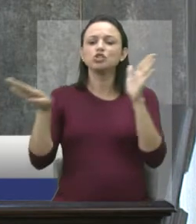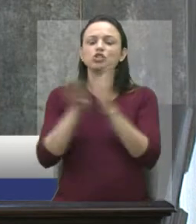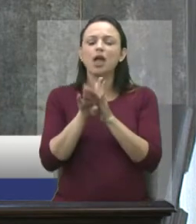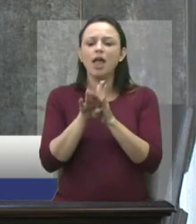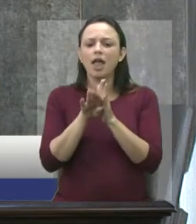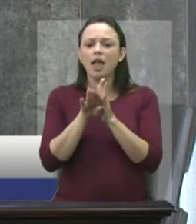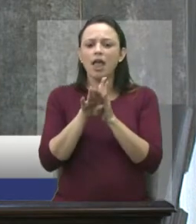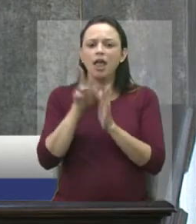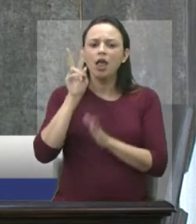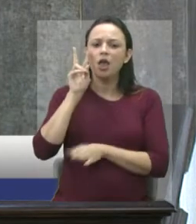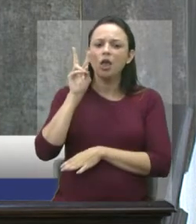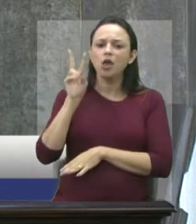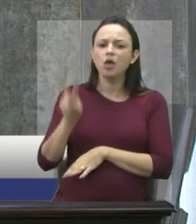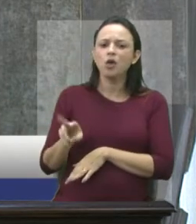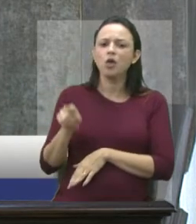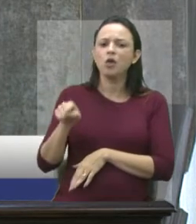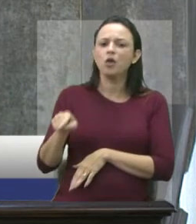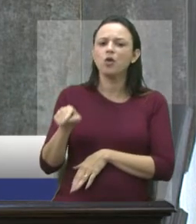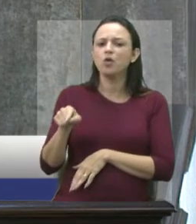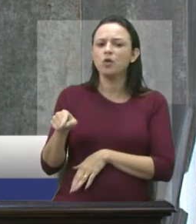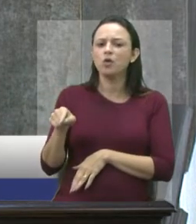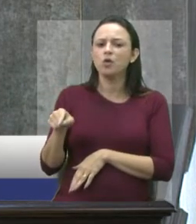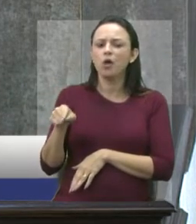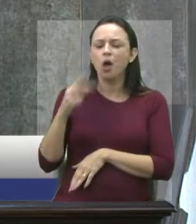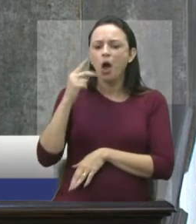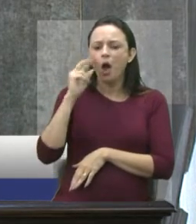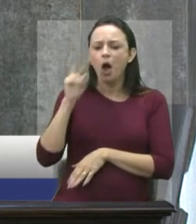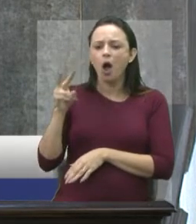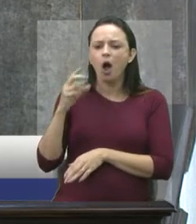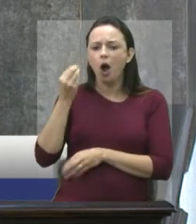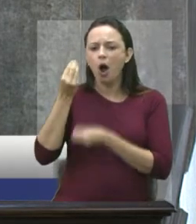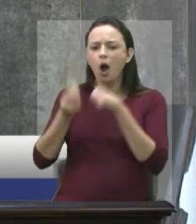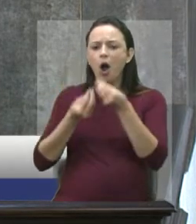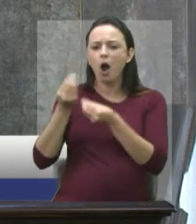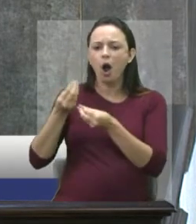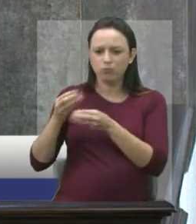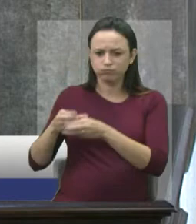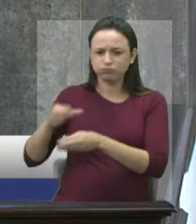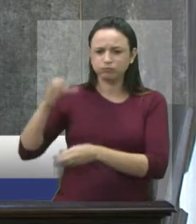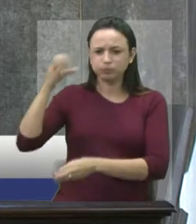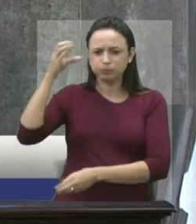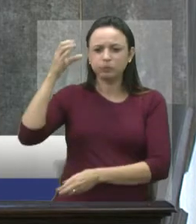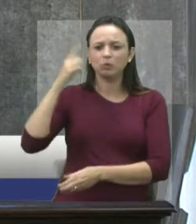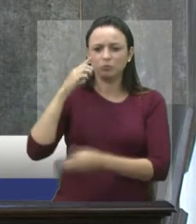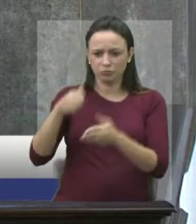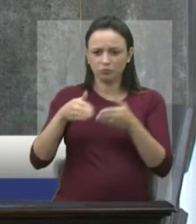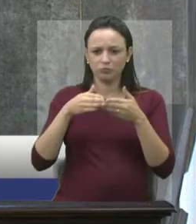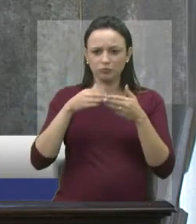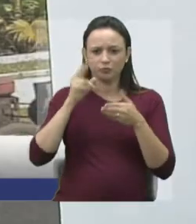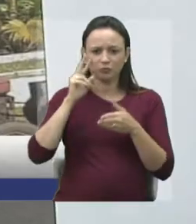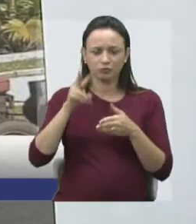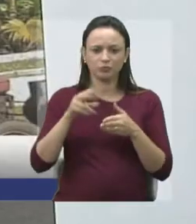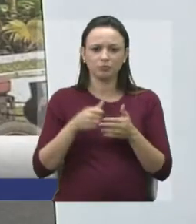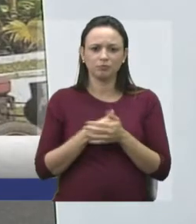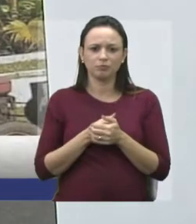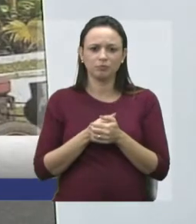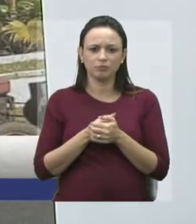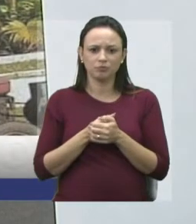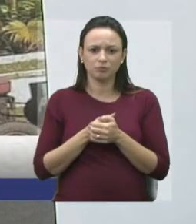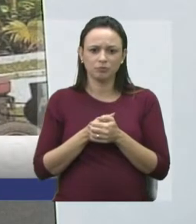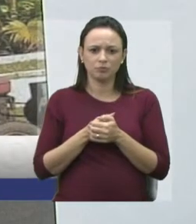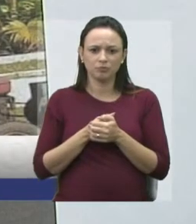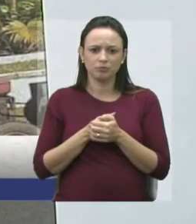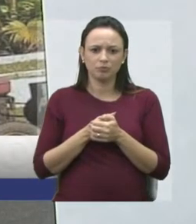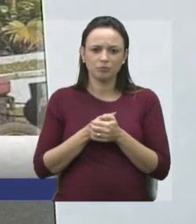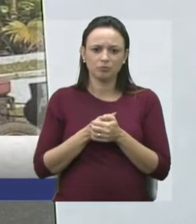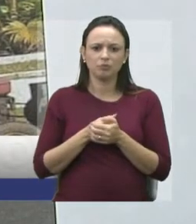veja esse postinho no estado que está. Por favor, Neto. Tá? Tem que ser trocado.